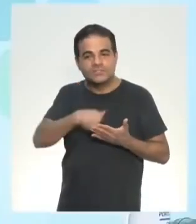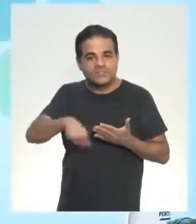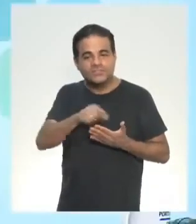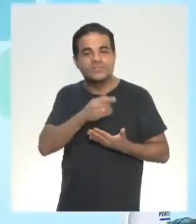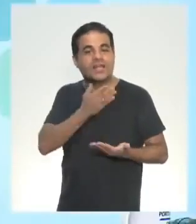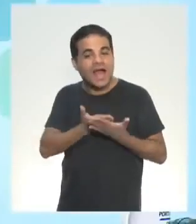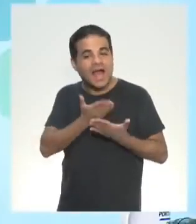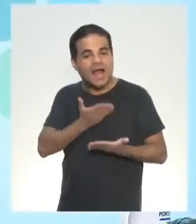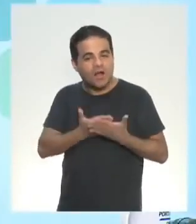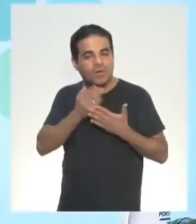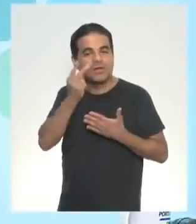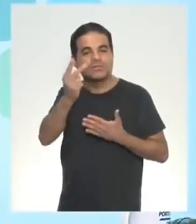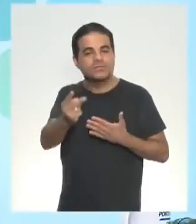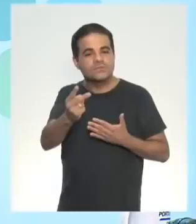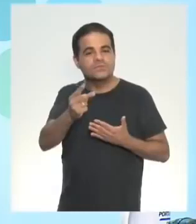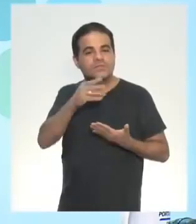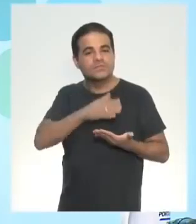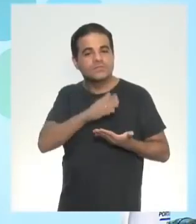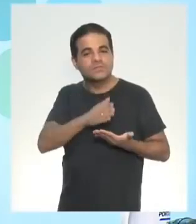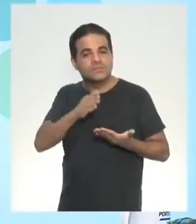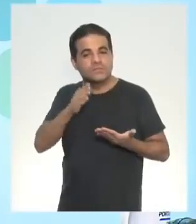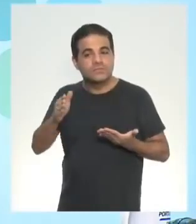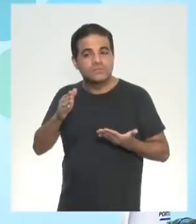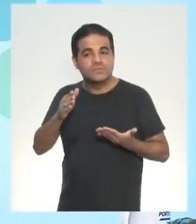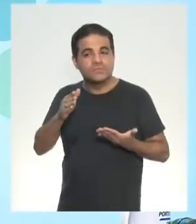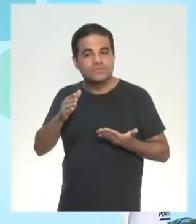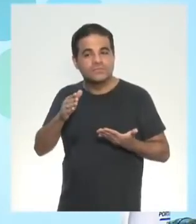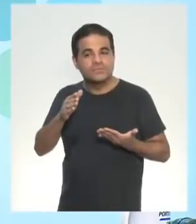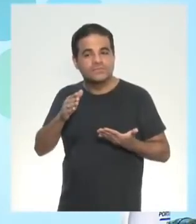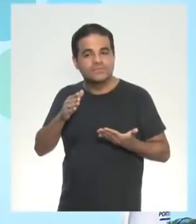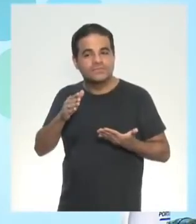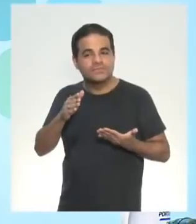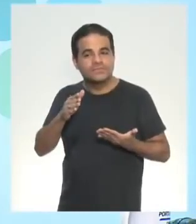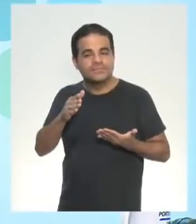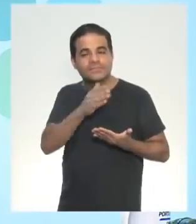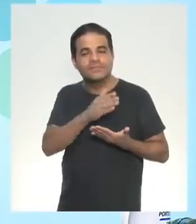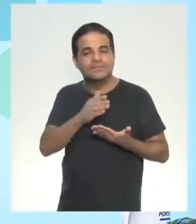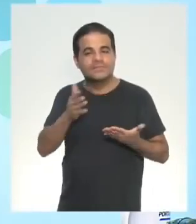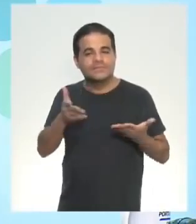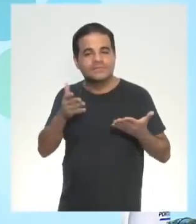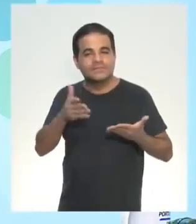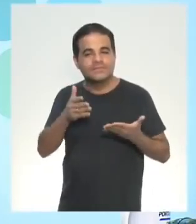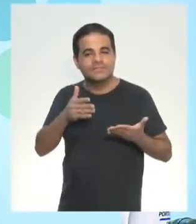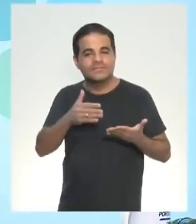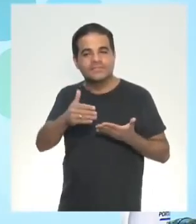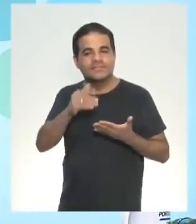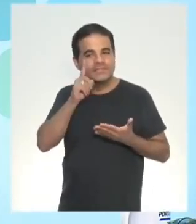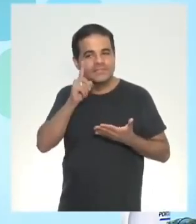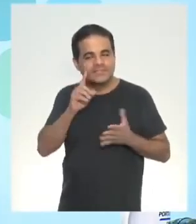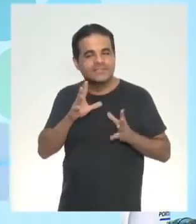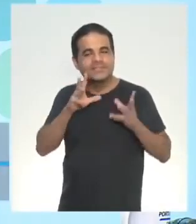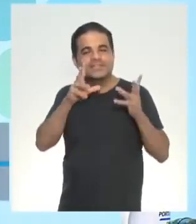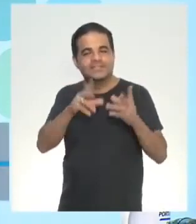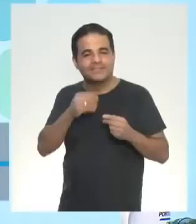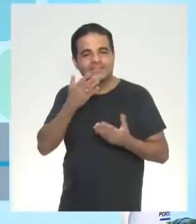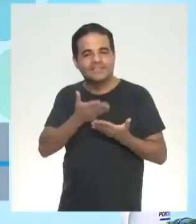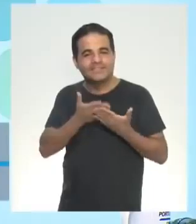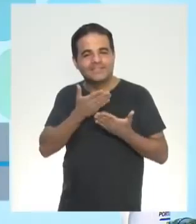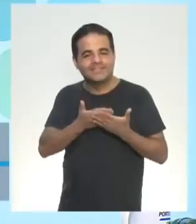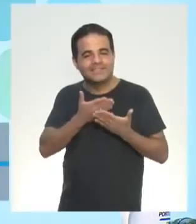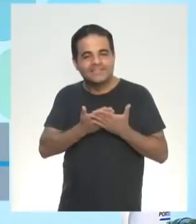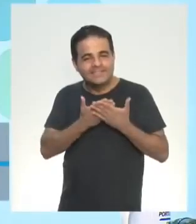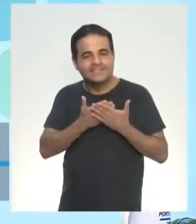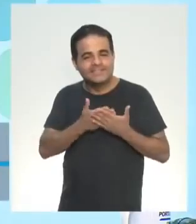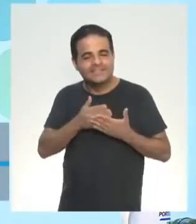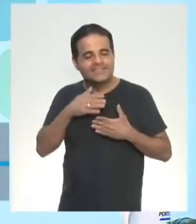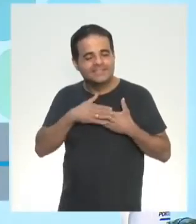na aula 2, da sequência 2, então vocês viram tudo 2 aí, Hoje é o dia do 2, em todas as aulas eu falei